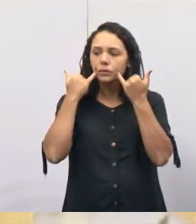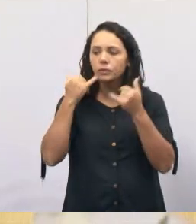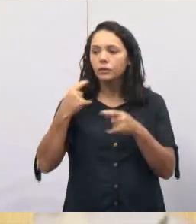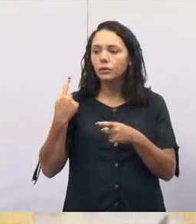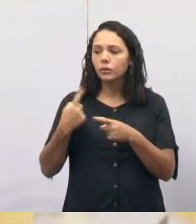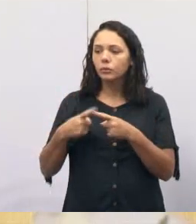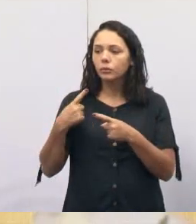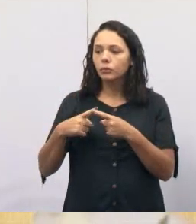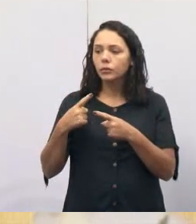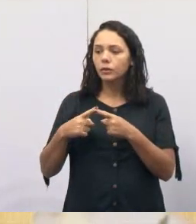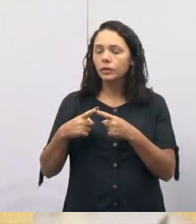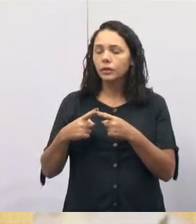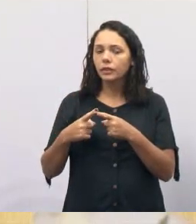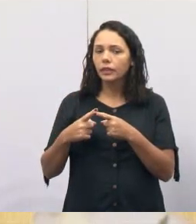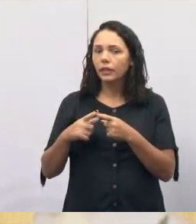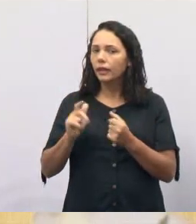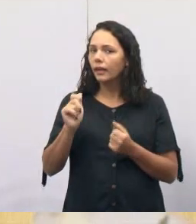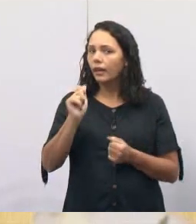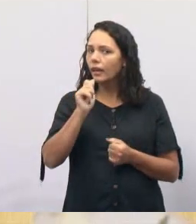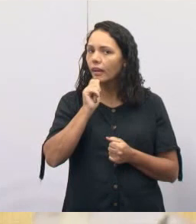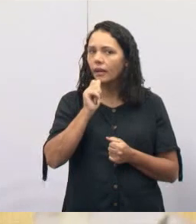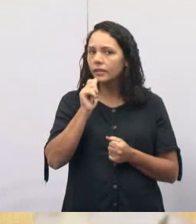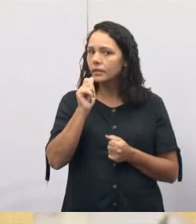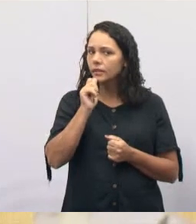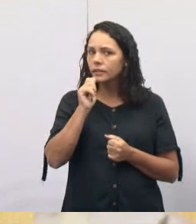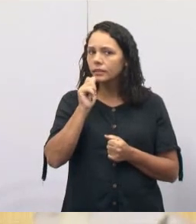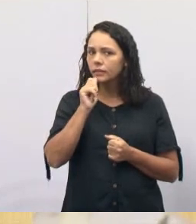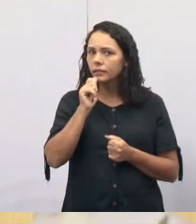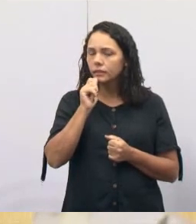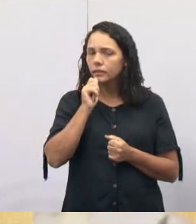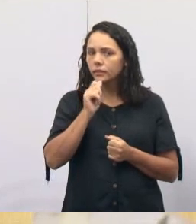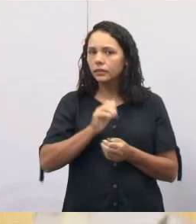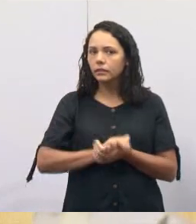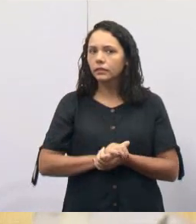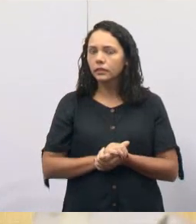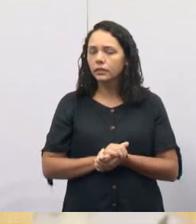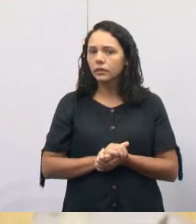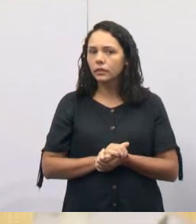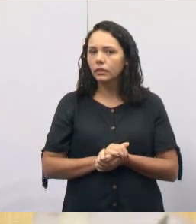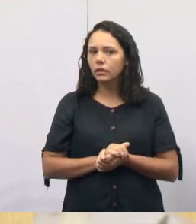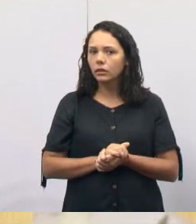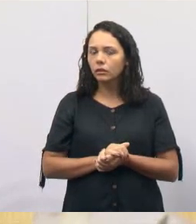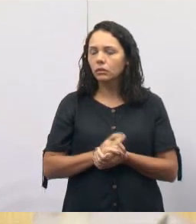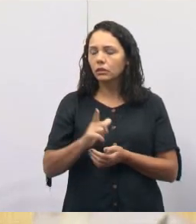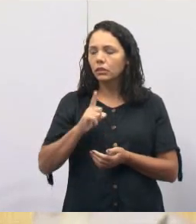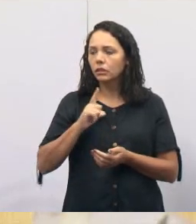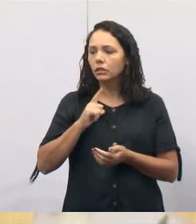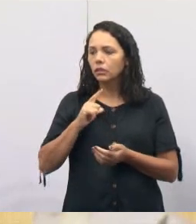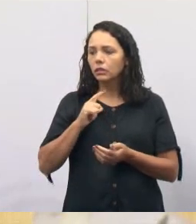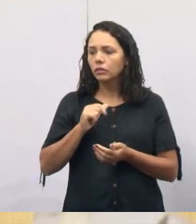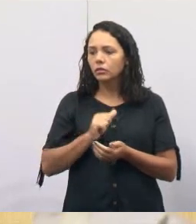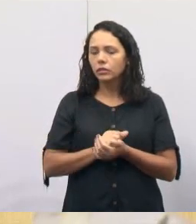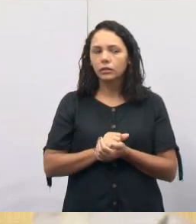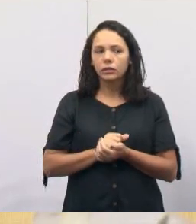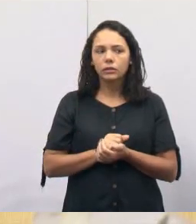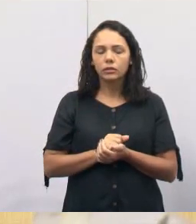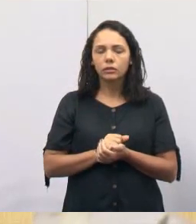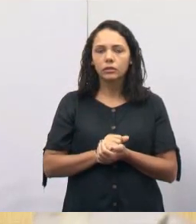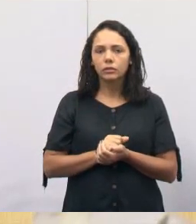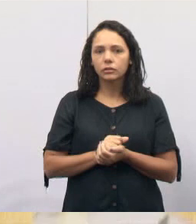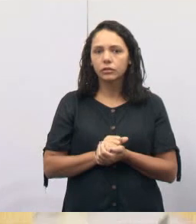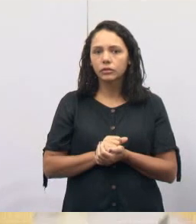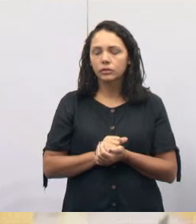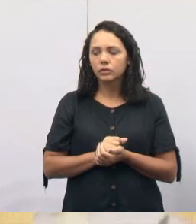municipal não aderiu ao sistema de notificação eletrônica e, consequentemente,